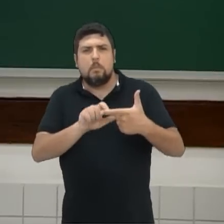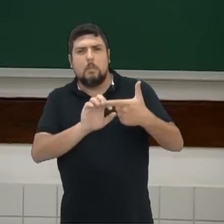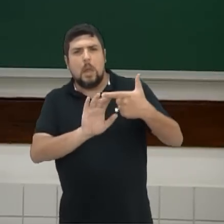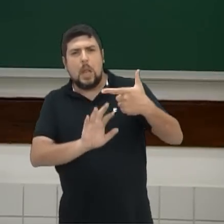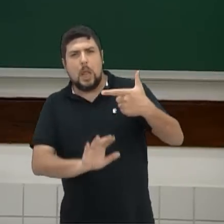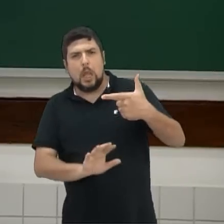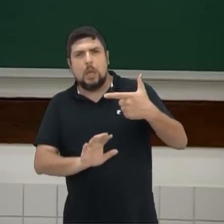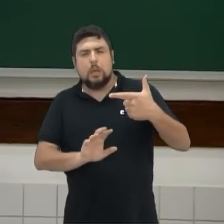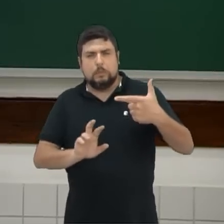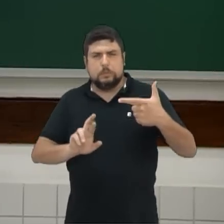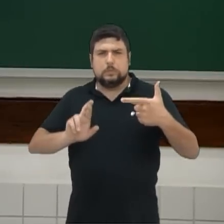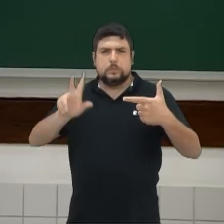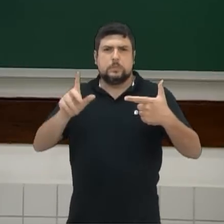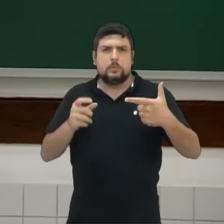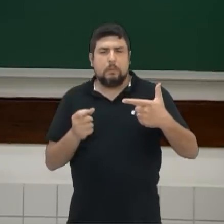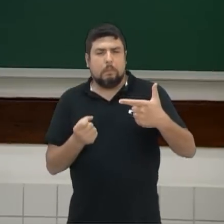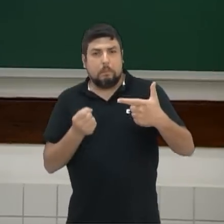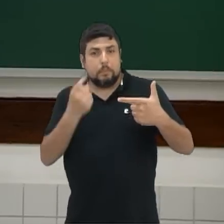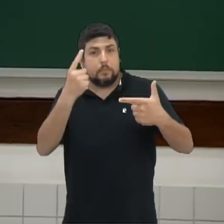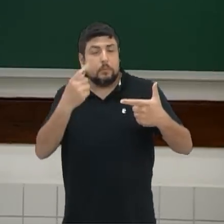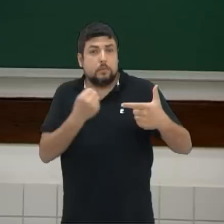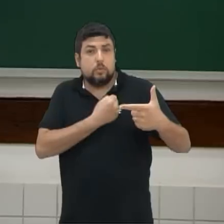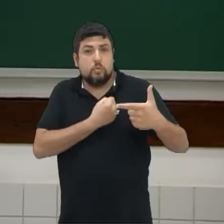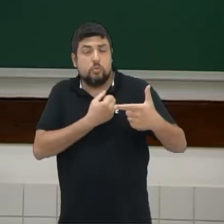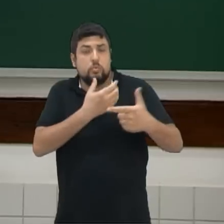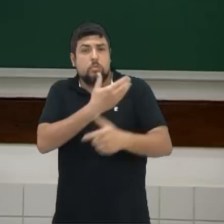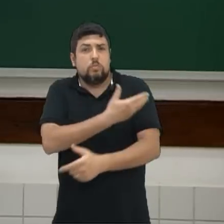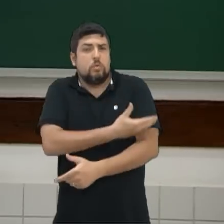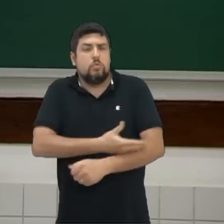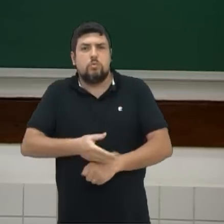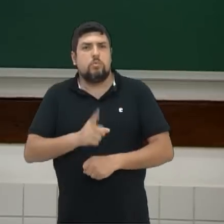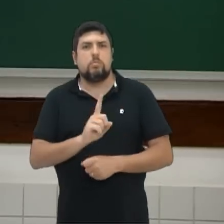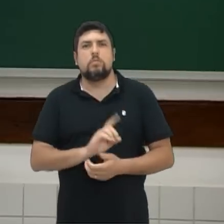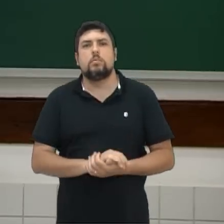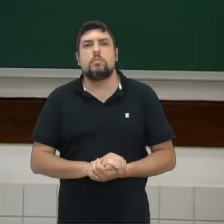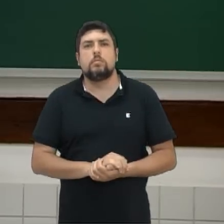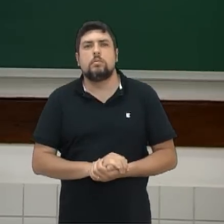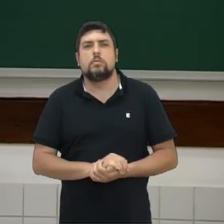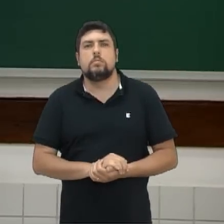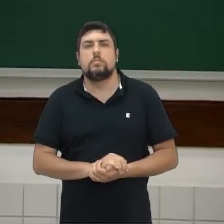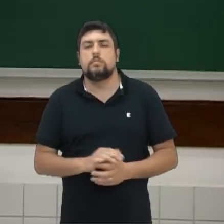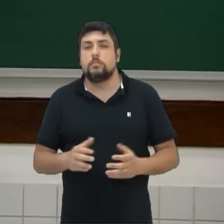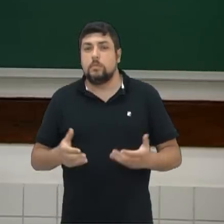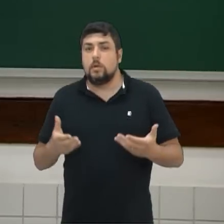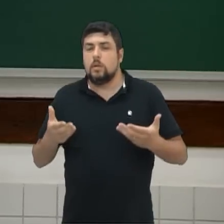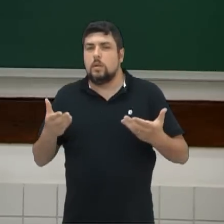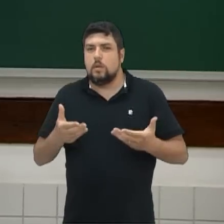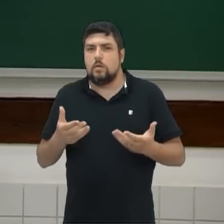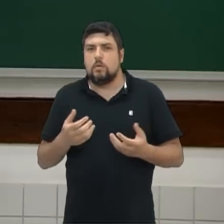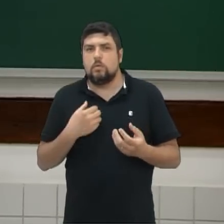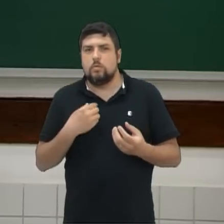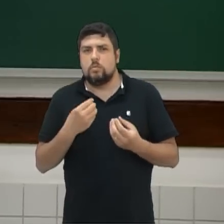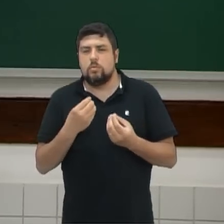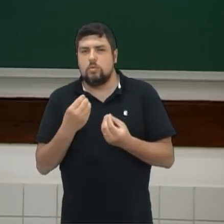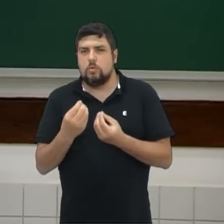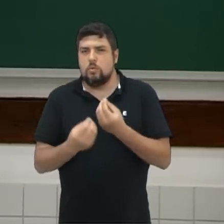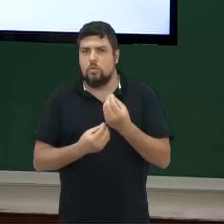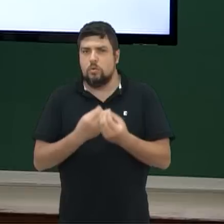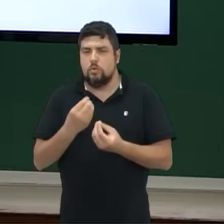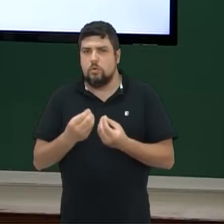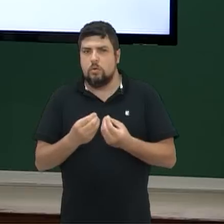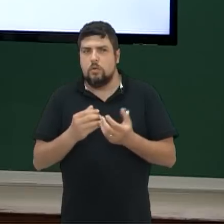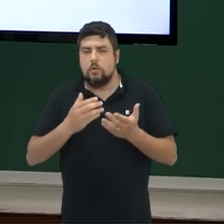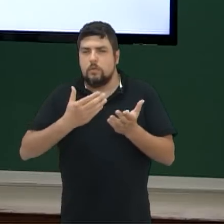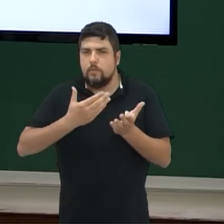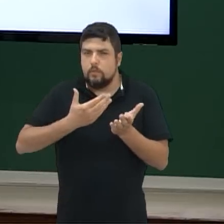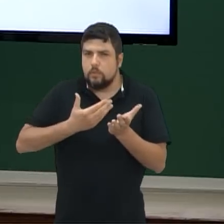está comumente acostumado a usar. Agora, a gente vai trabalhar a